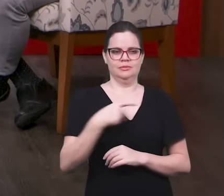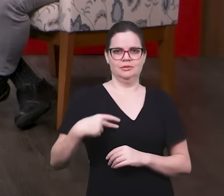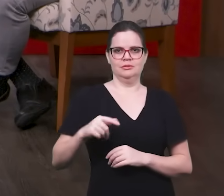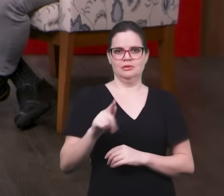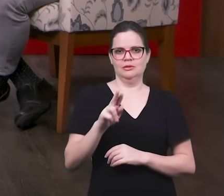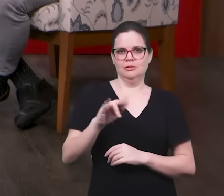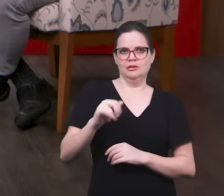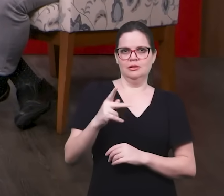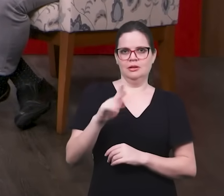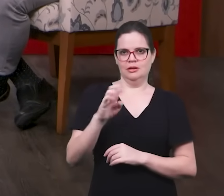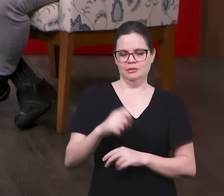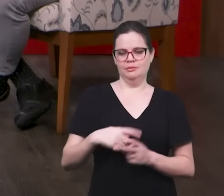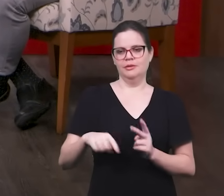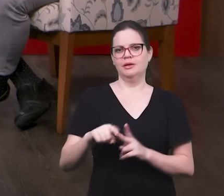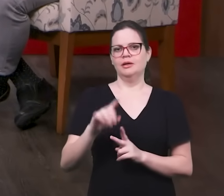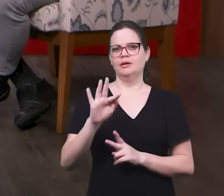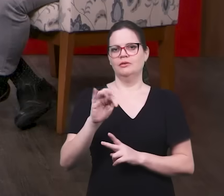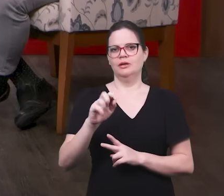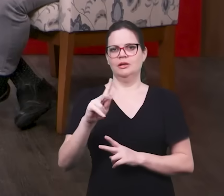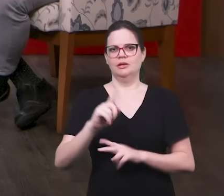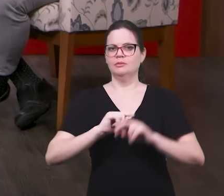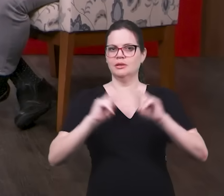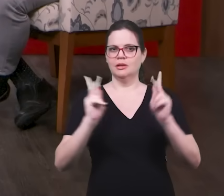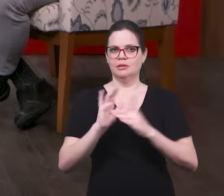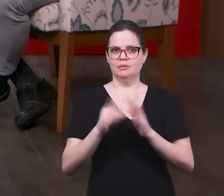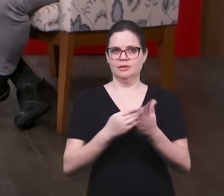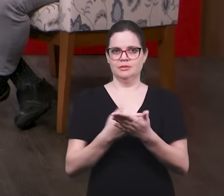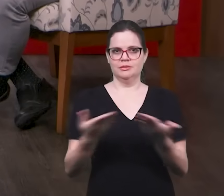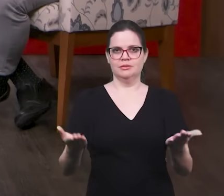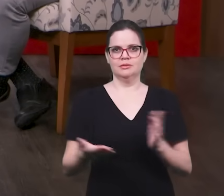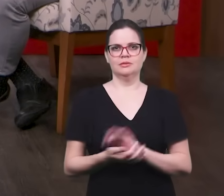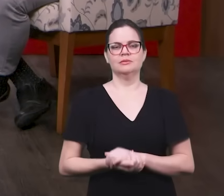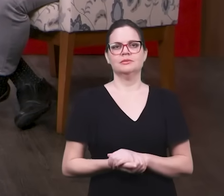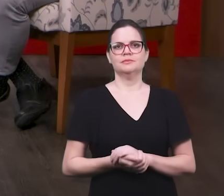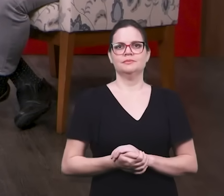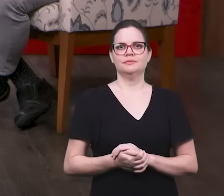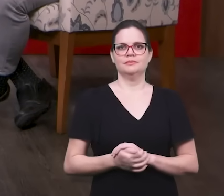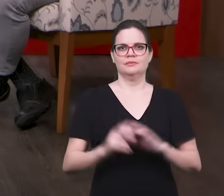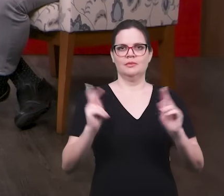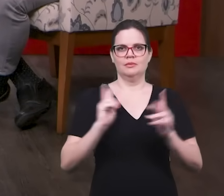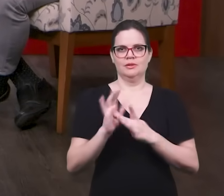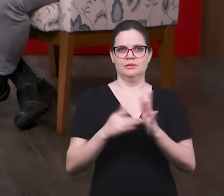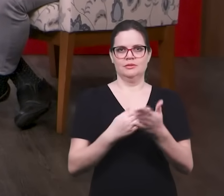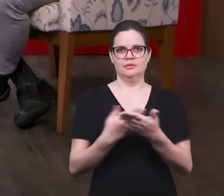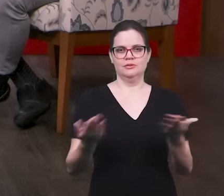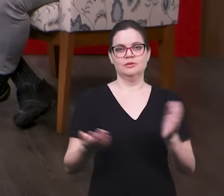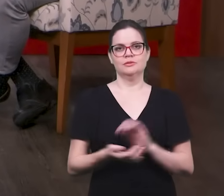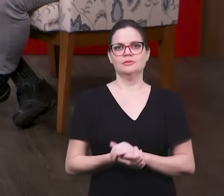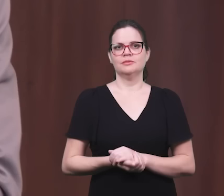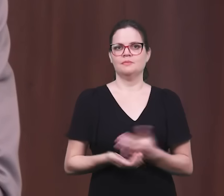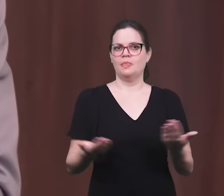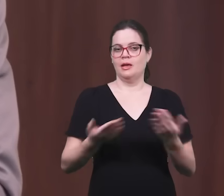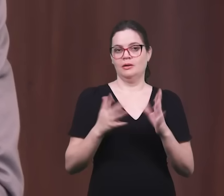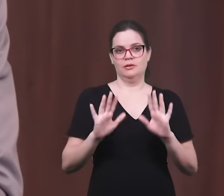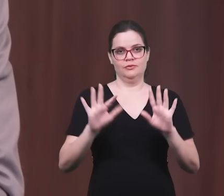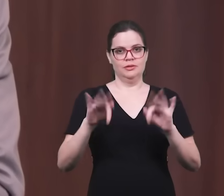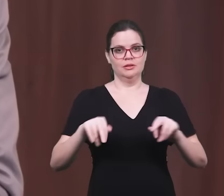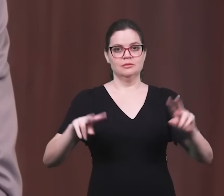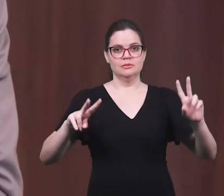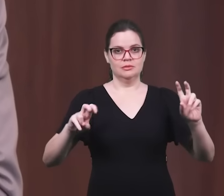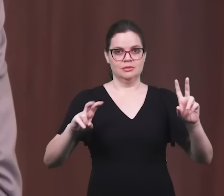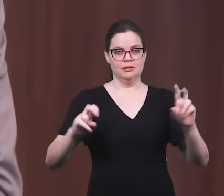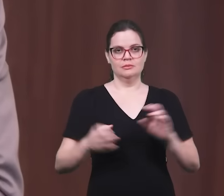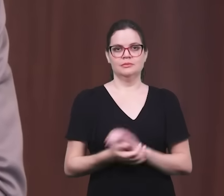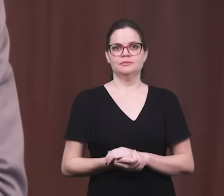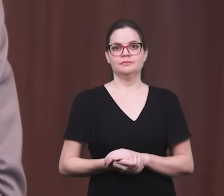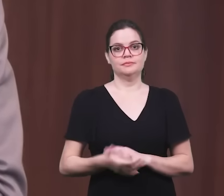Guilherme, Felipe, a paz do Senhor. Pai, Senhor. Paz do Senhor. Amém. Estamos chegando ao fim desse tema.